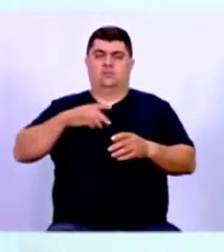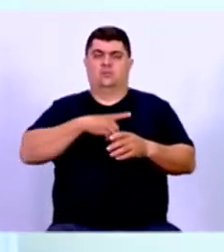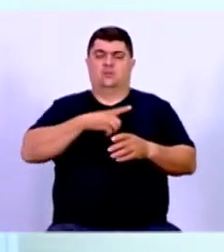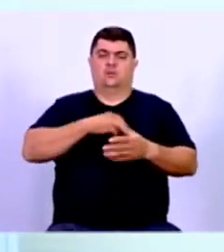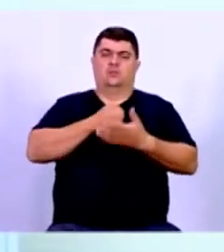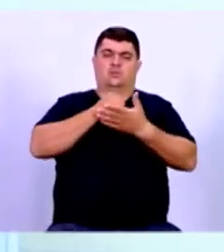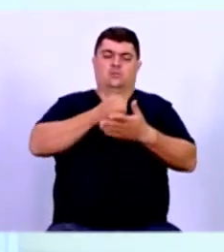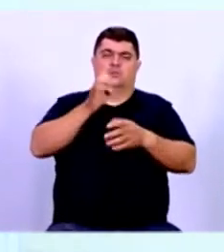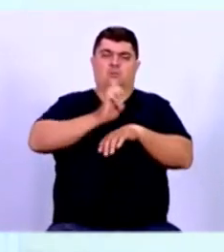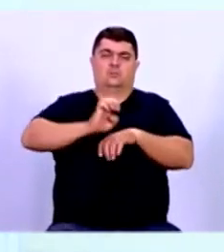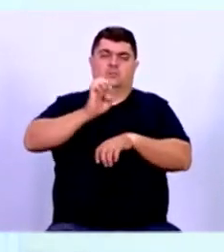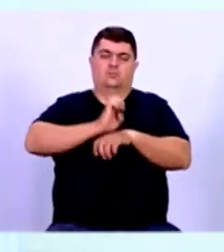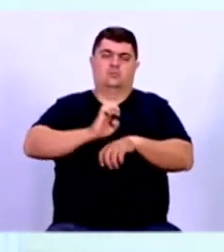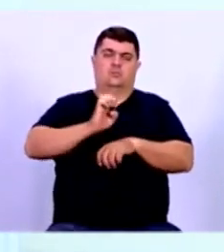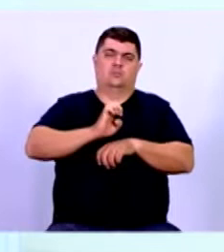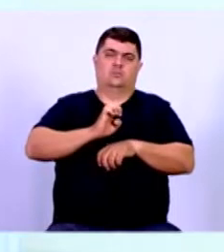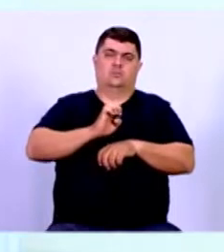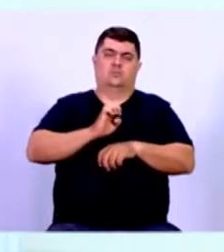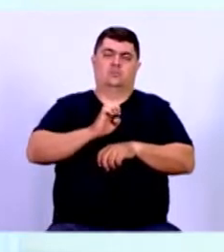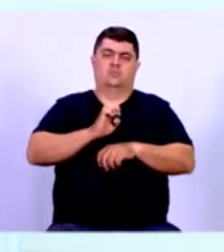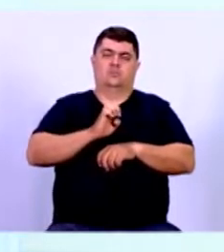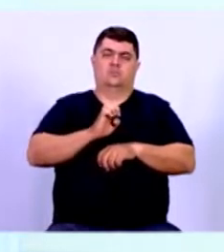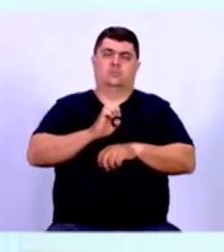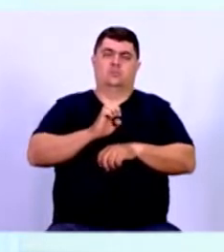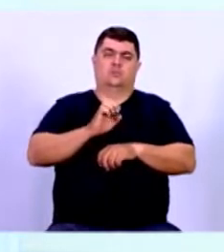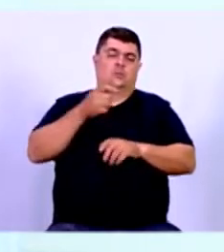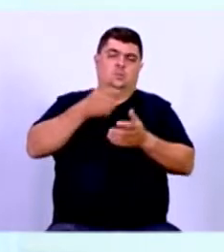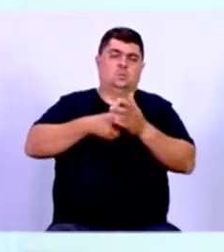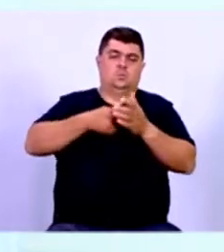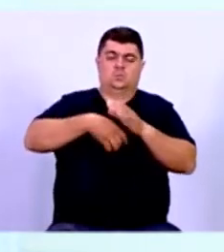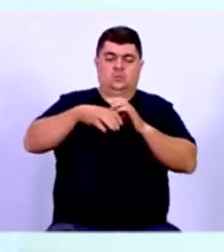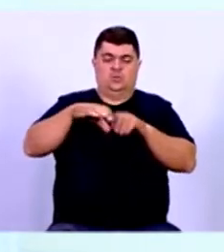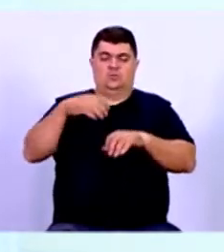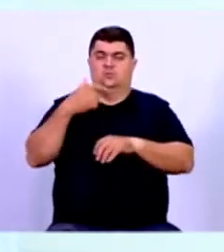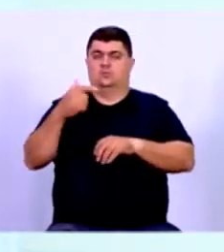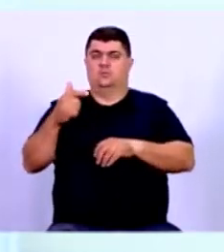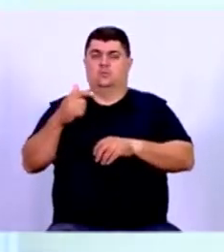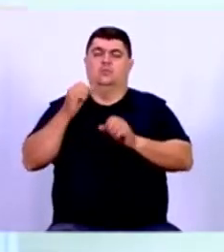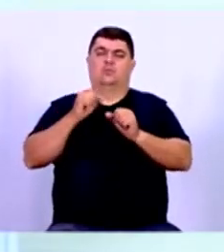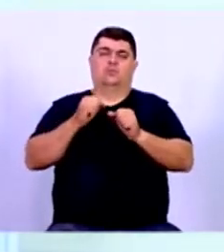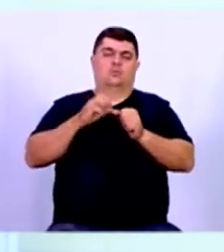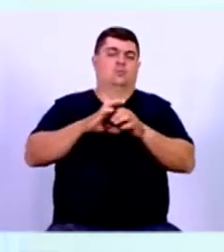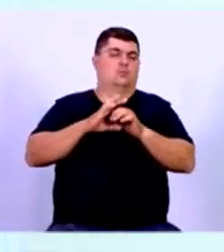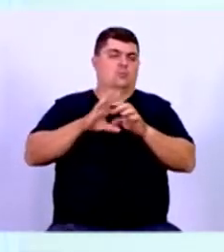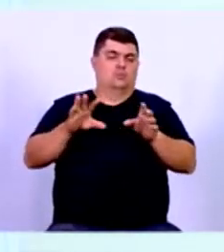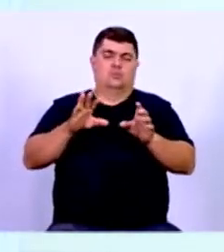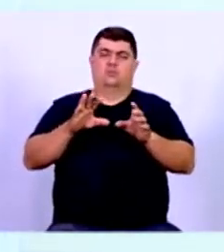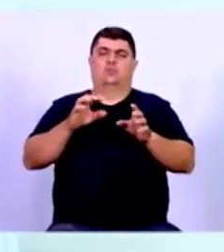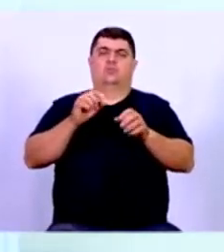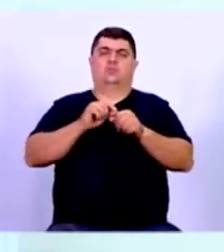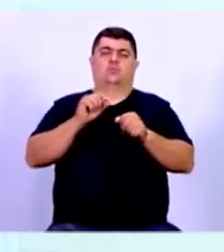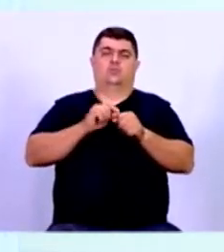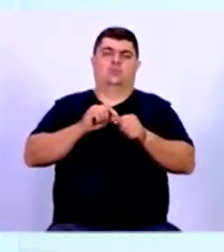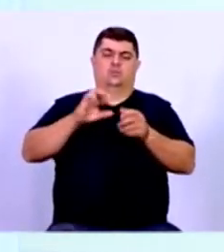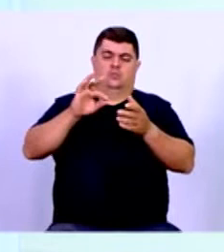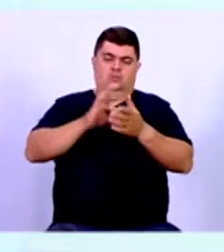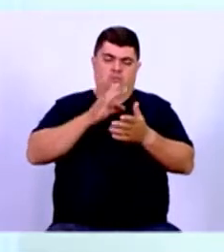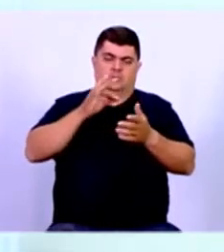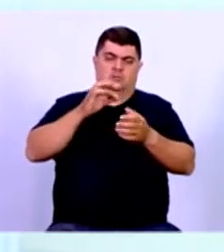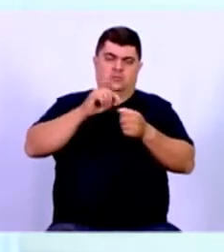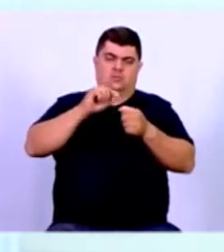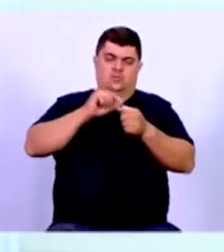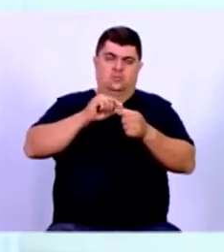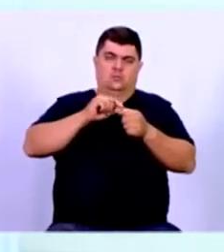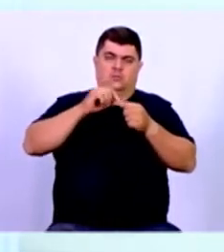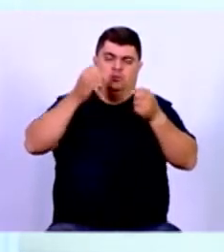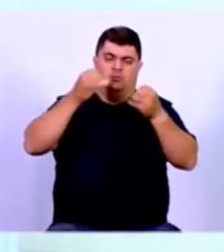ofertarem estágio. Então, não é requisito para a certificação, você pode cumprir toda a matriz, toda a ementa do